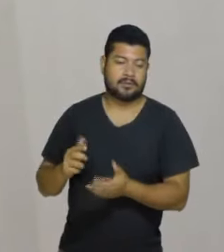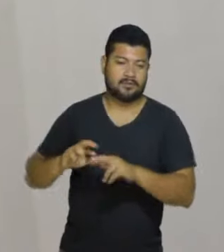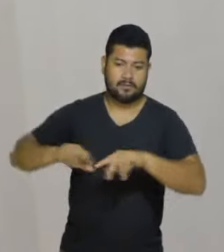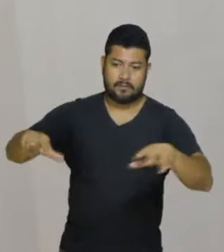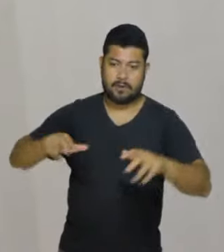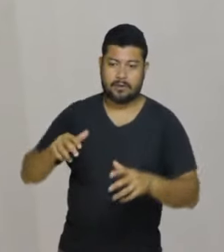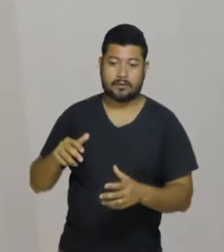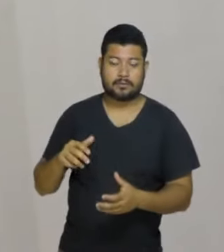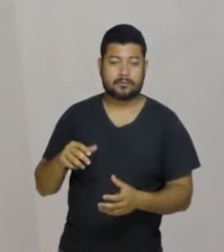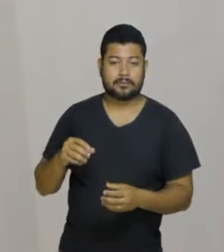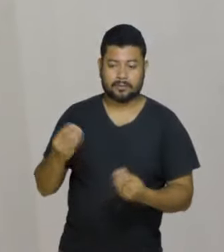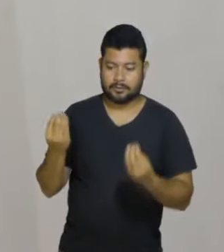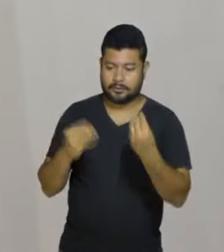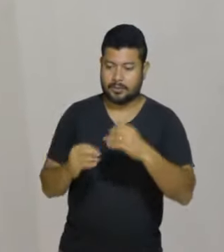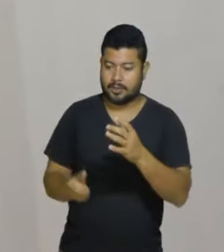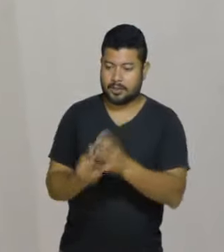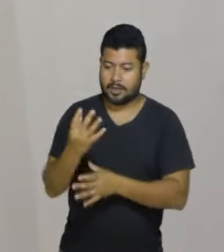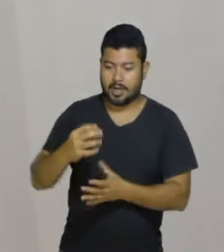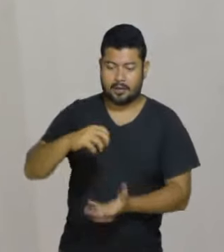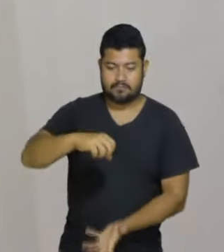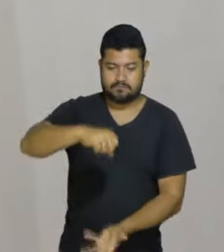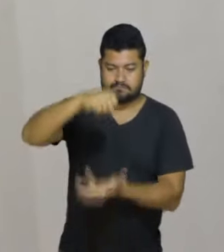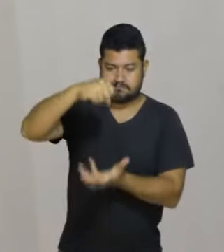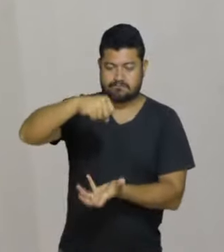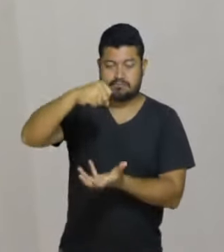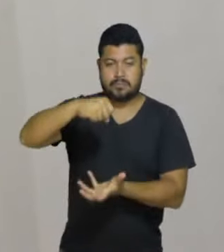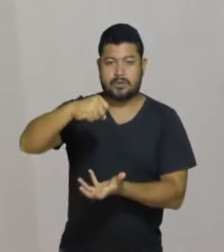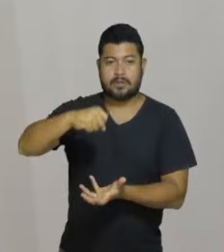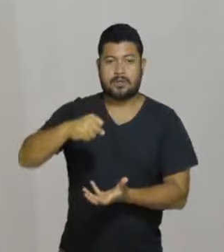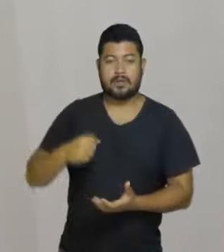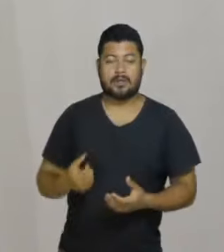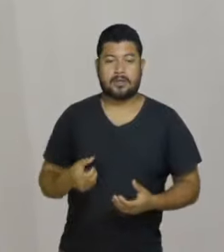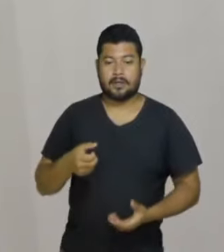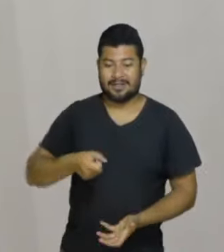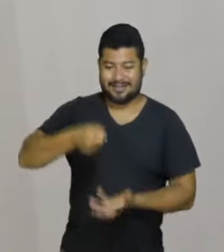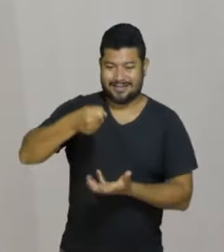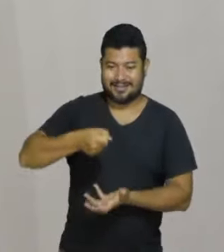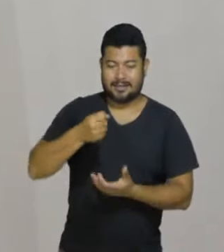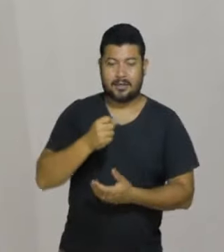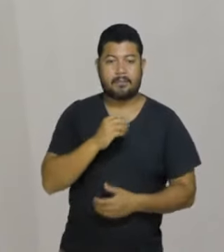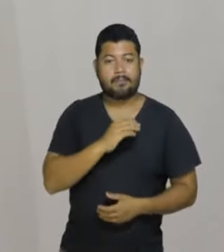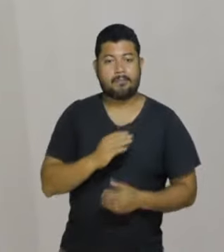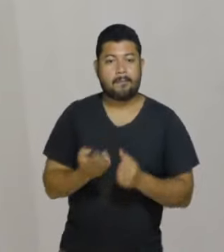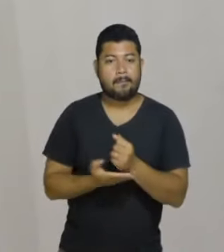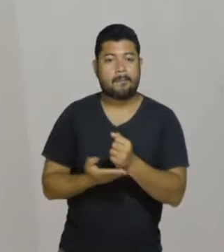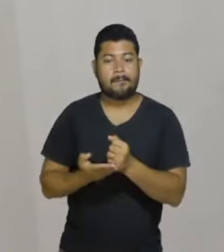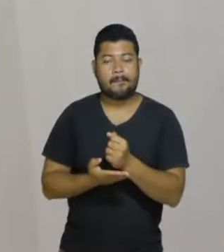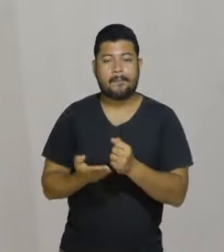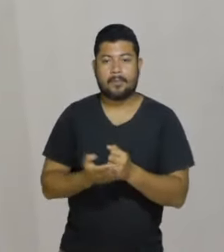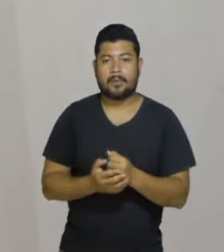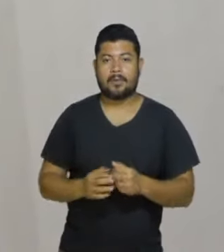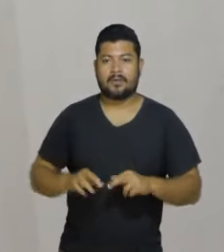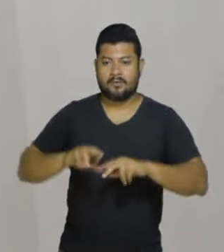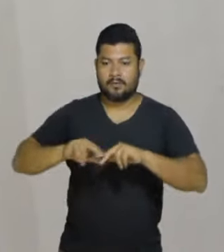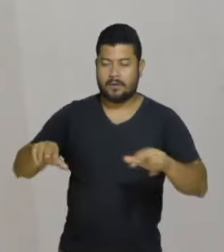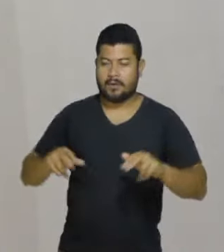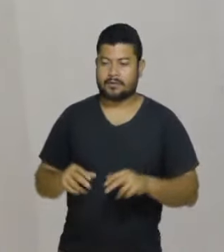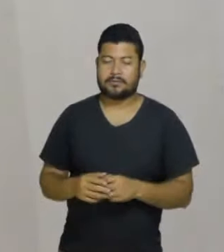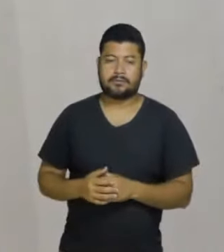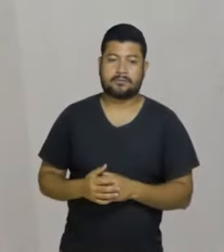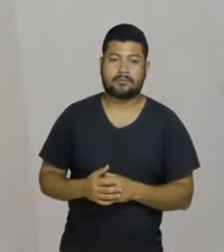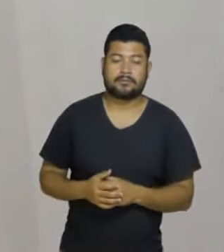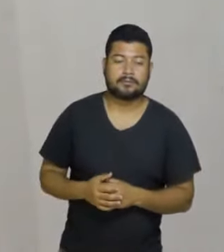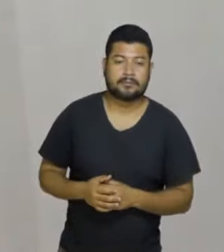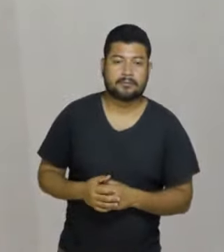totalizando 20.102 quilos de itens como arroz, feijão, farinha de trigo, de milho, açúcar, leite em pó,